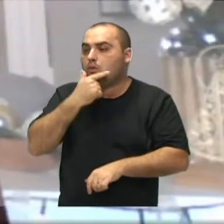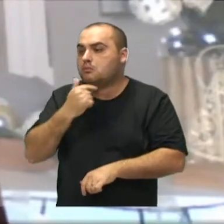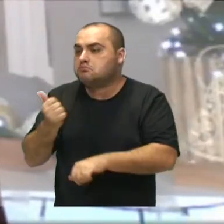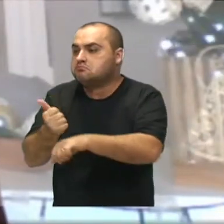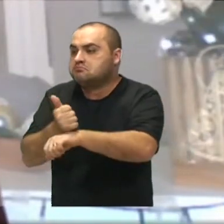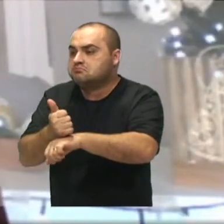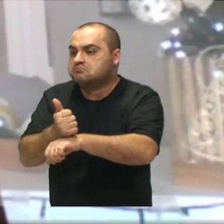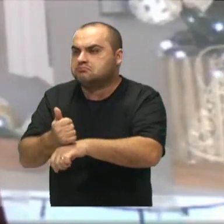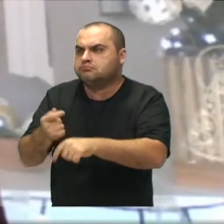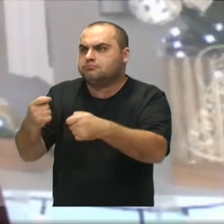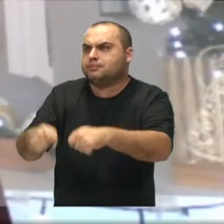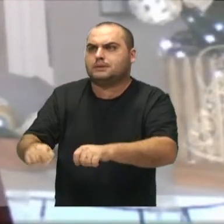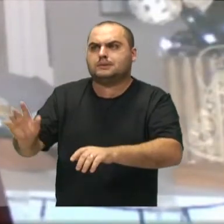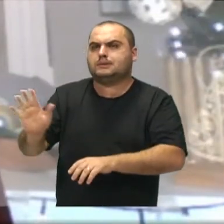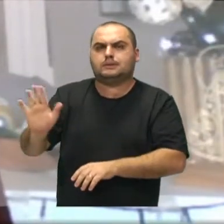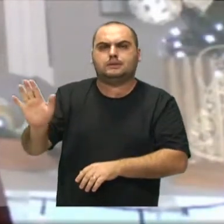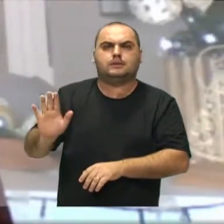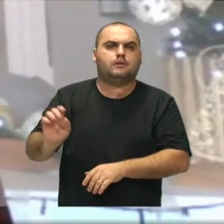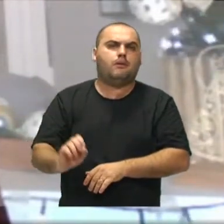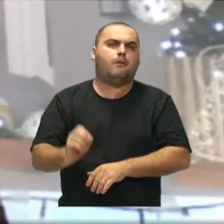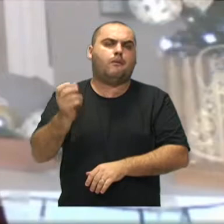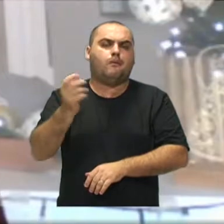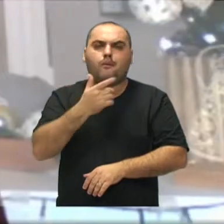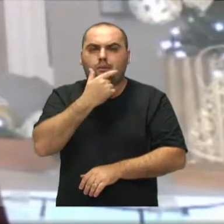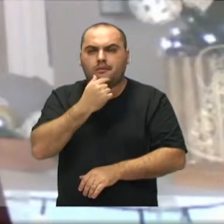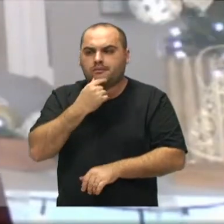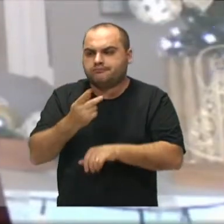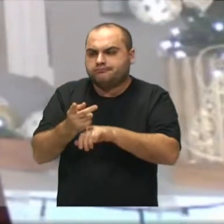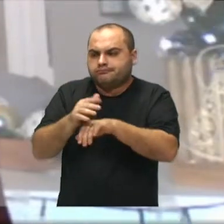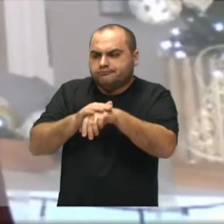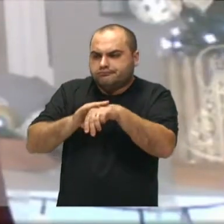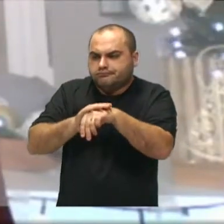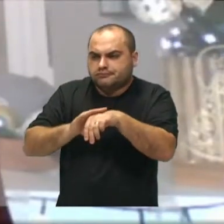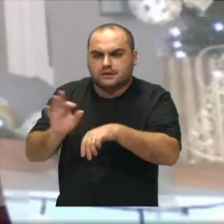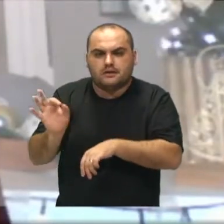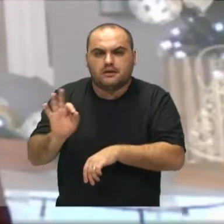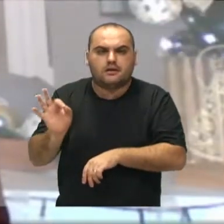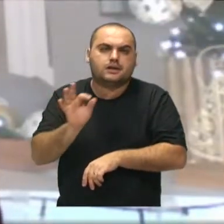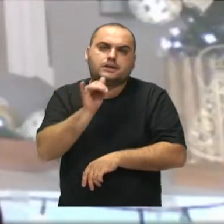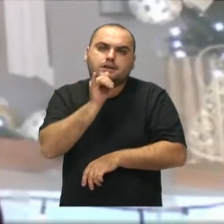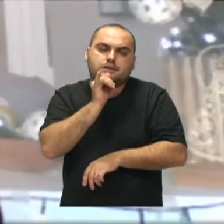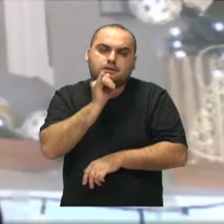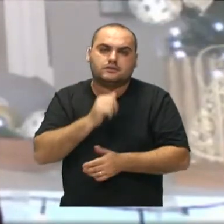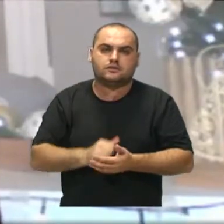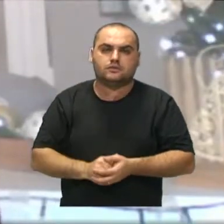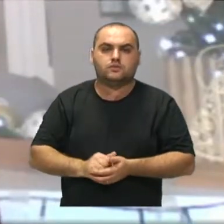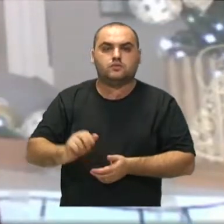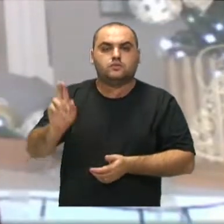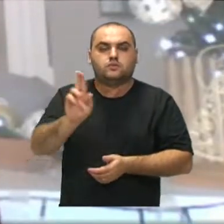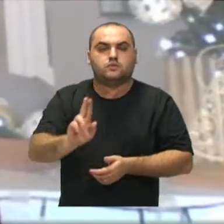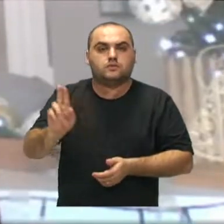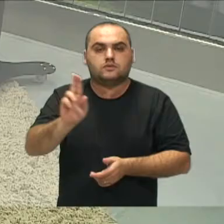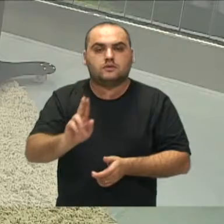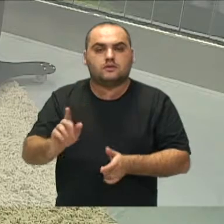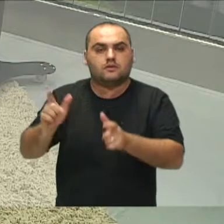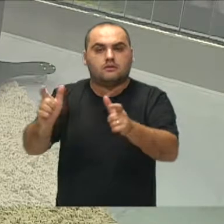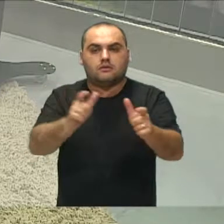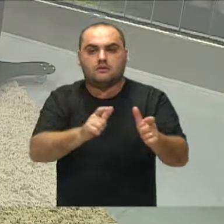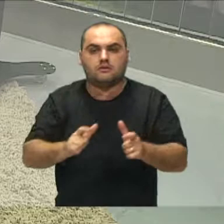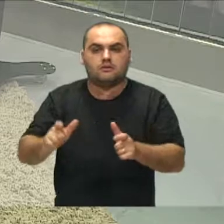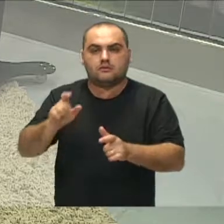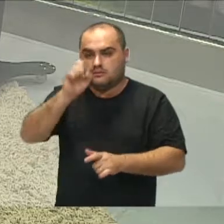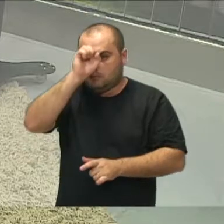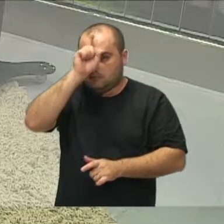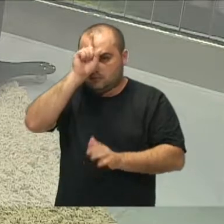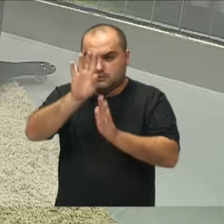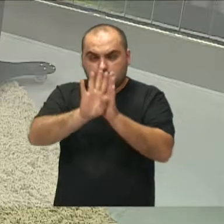homem não precisa, ou a grande maioria deles não procura, por exemplo, utilizar o mamógrafo ali do Hospital Marieta